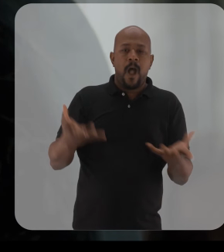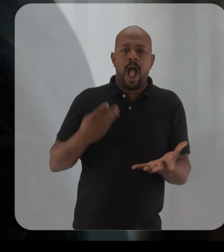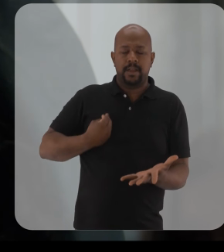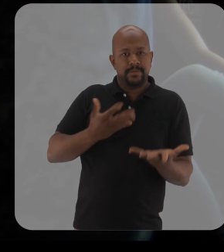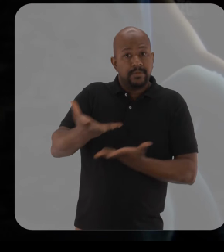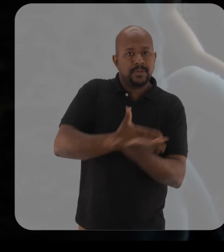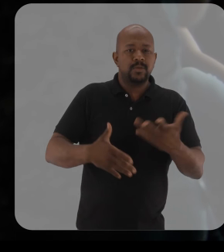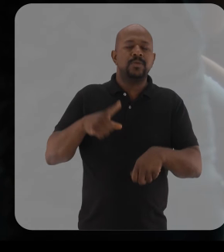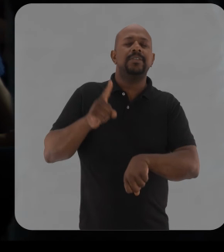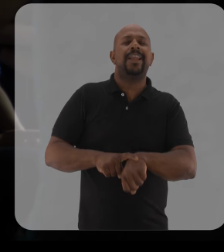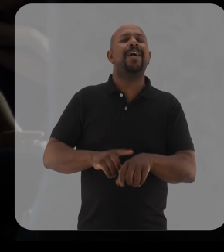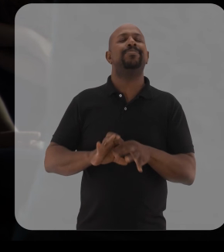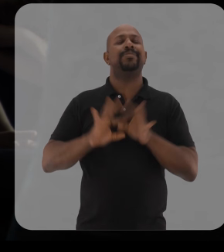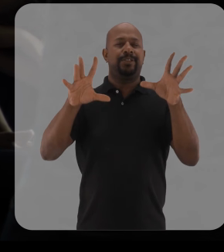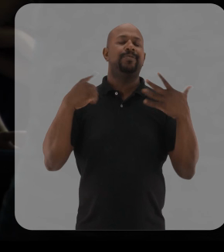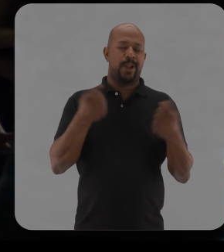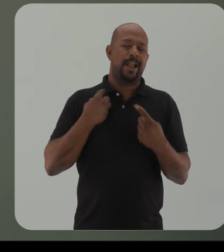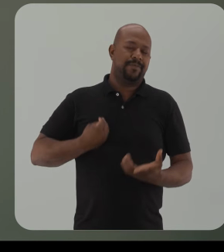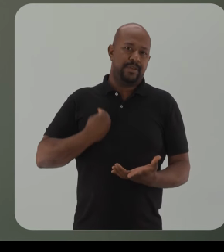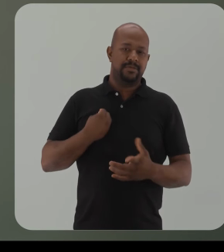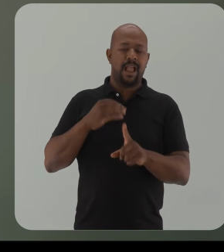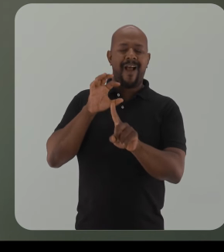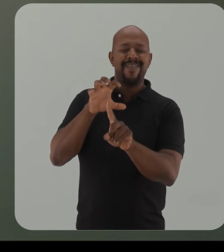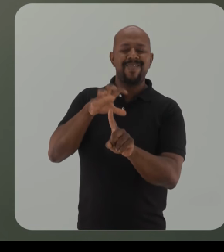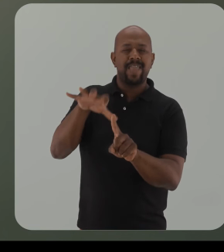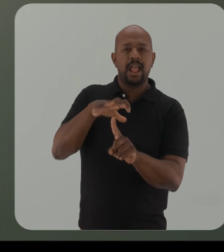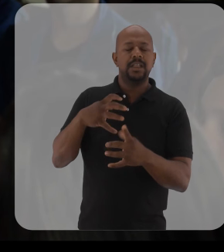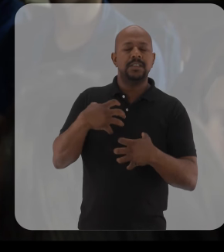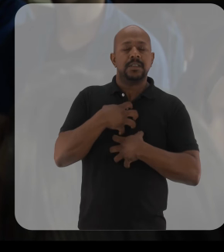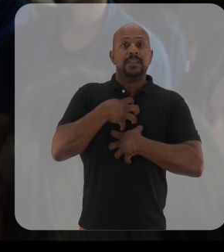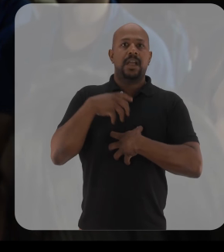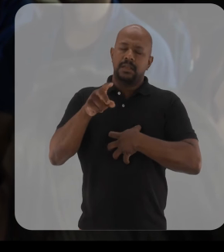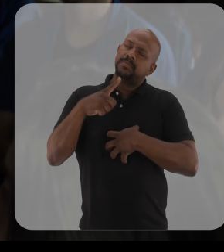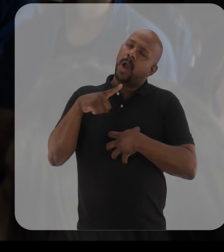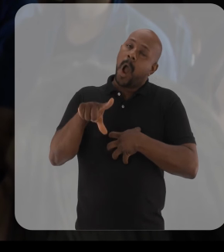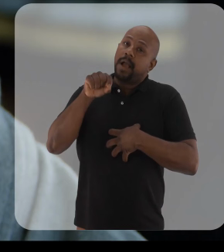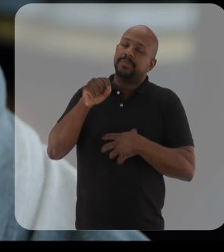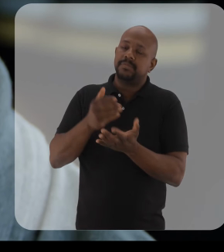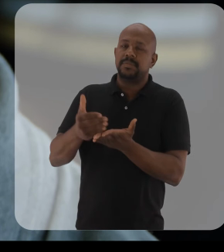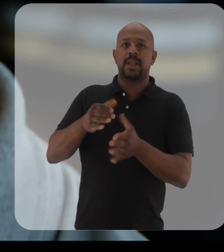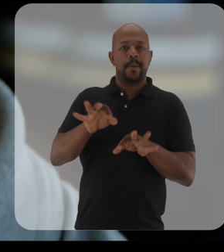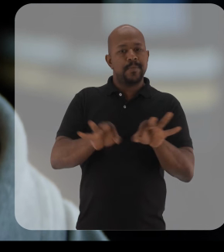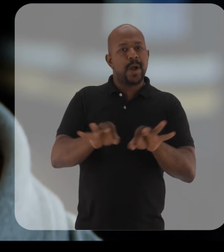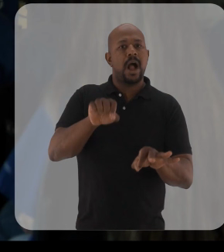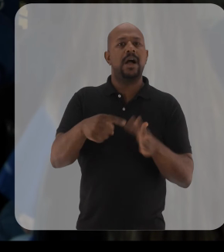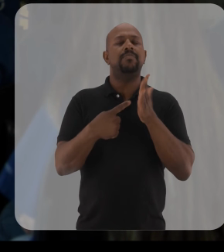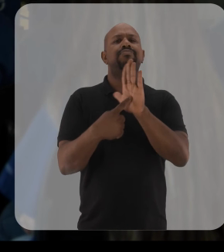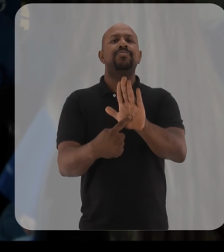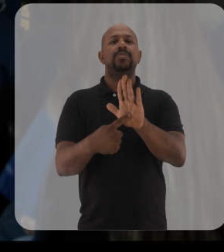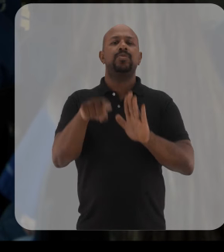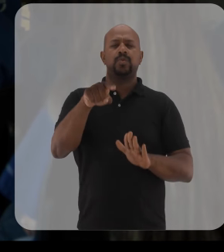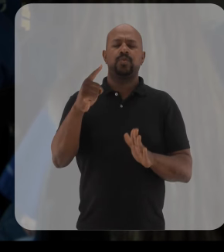como ele mesmo batizou, dos tempos líquidos que vivemos. Para sensibilizar a garotada, eu optei por iniciar esse projeto